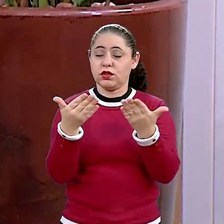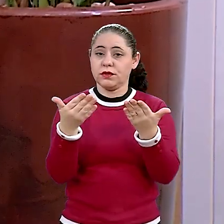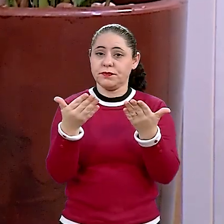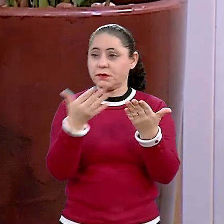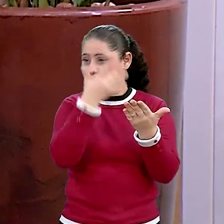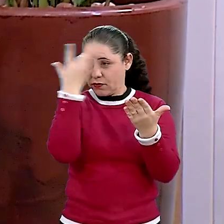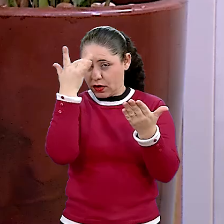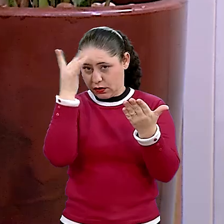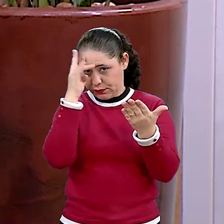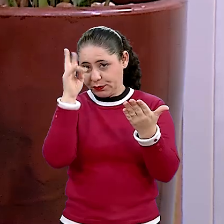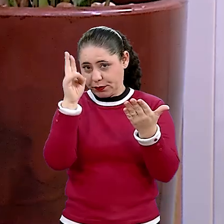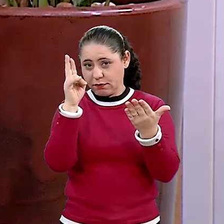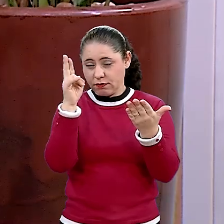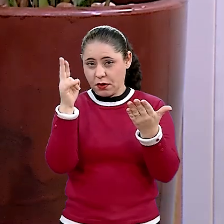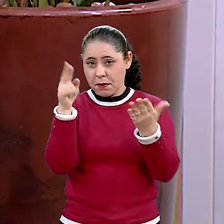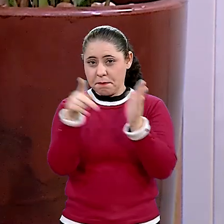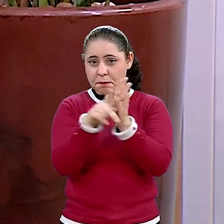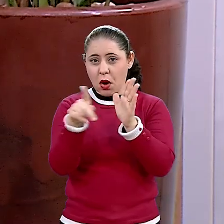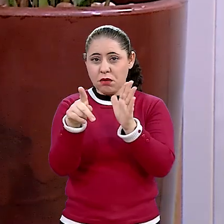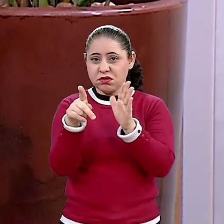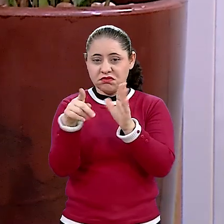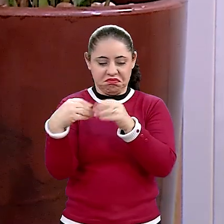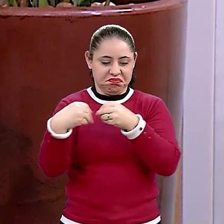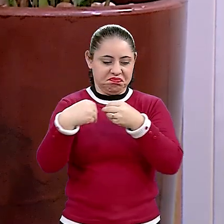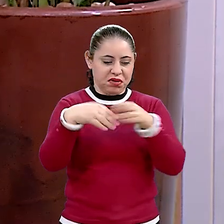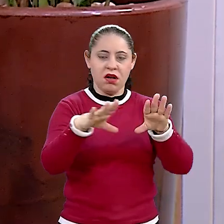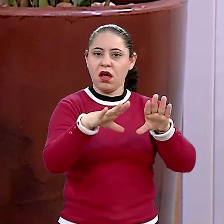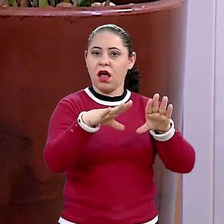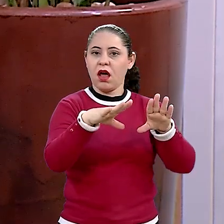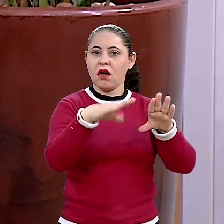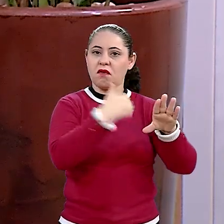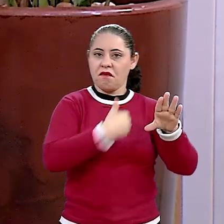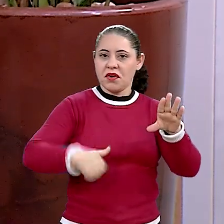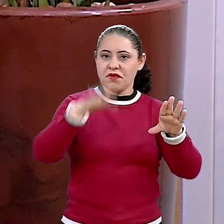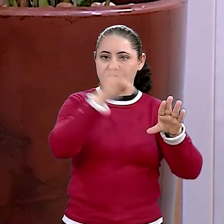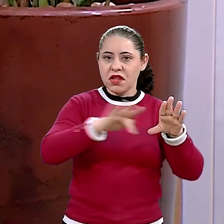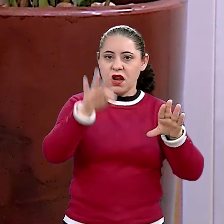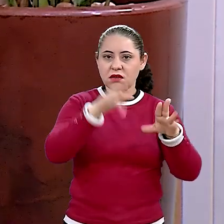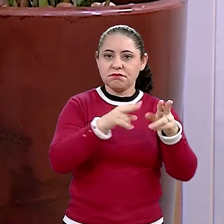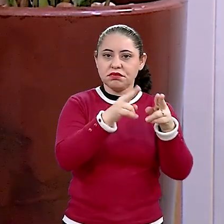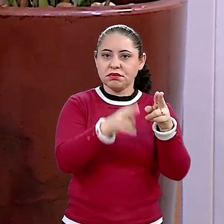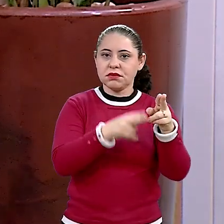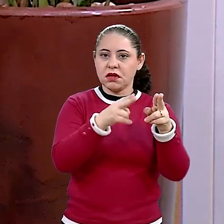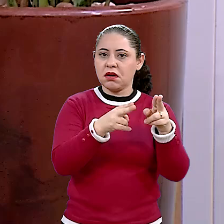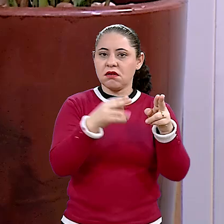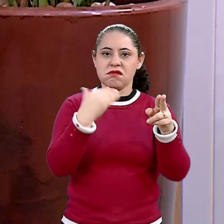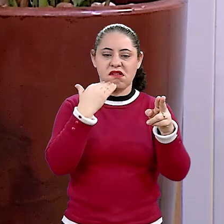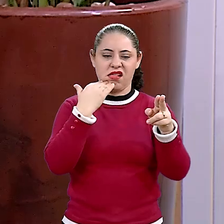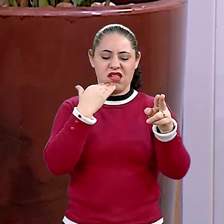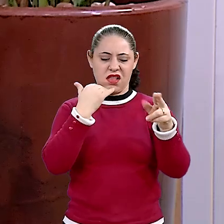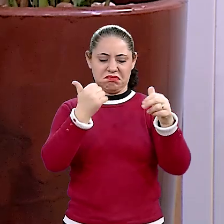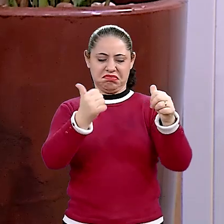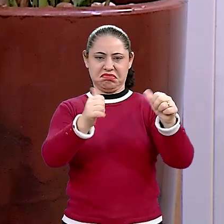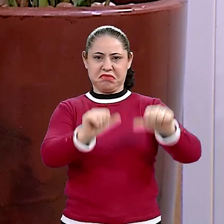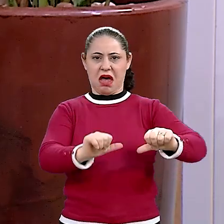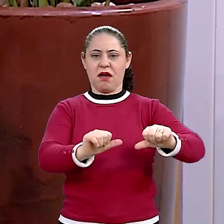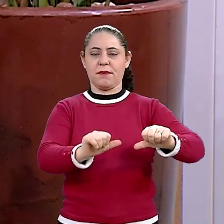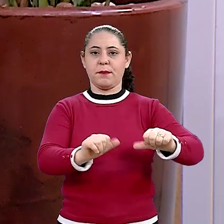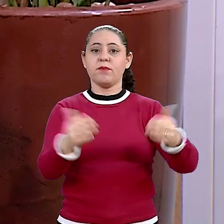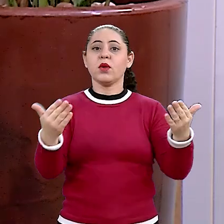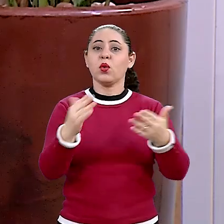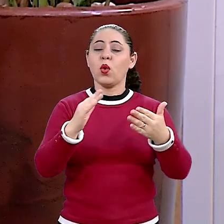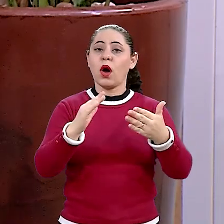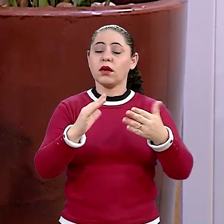os concessionários entregaram para a União praticamente uma ferrovia totalmente sucateada e agora